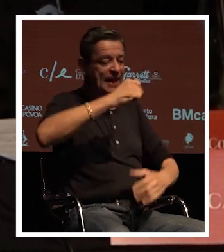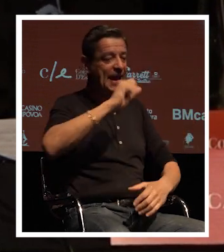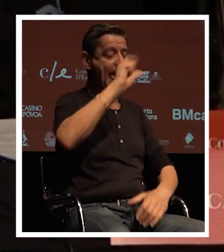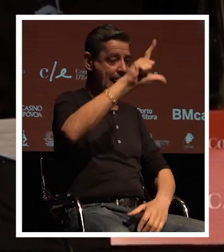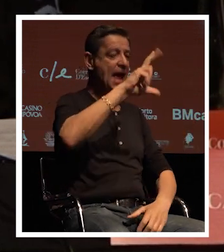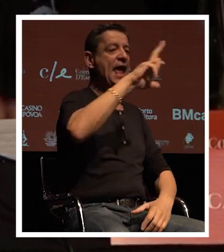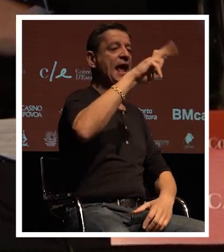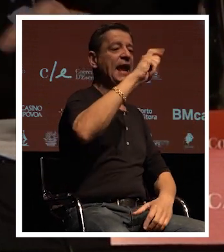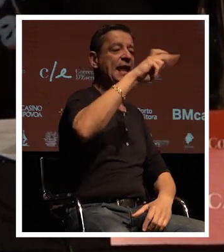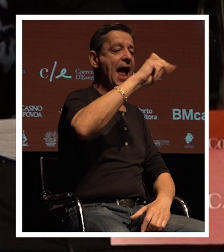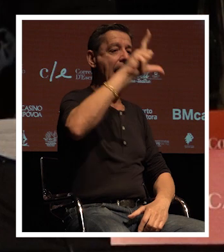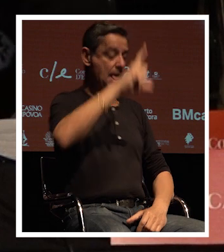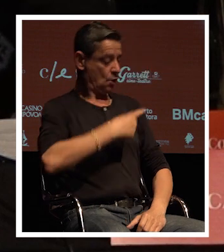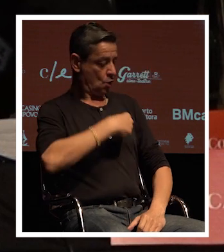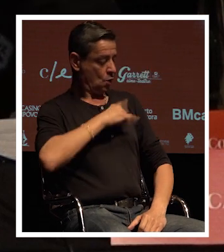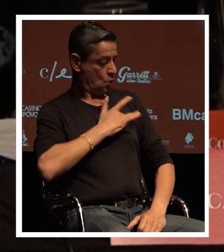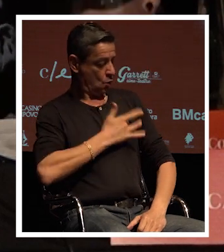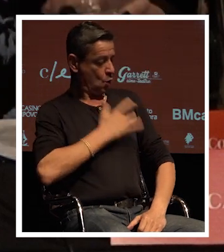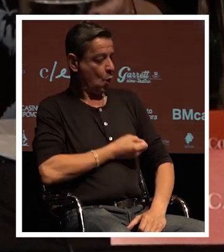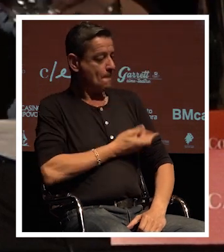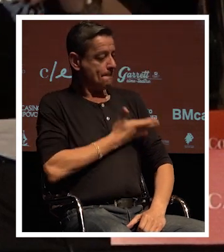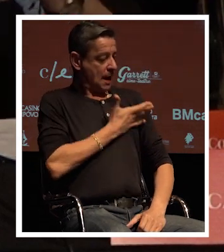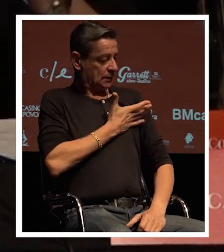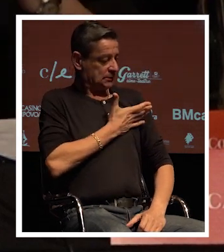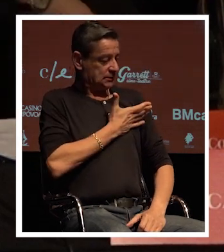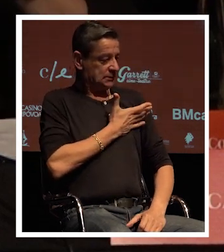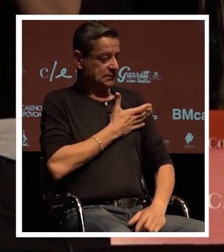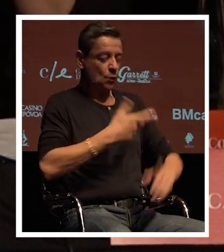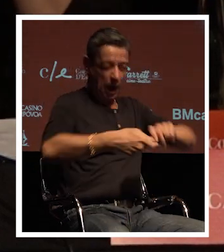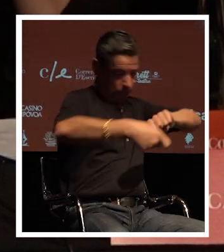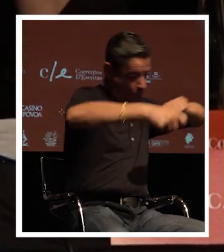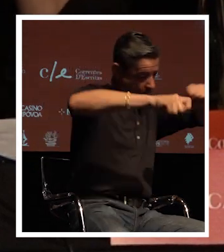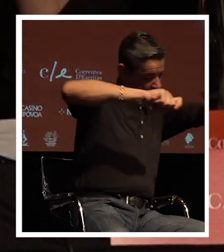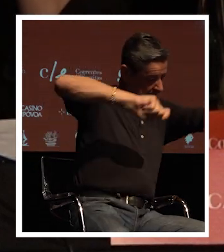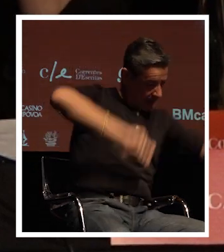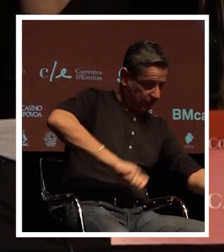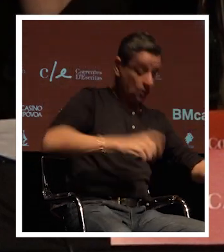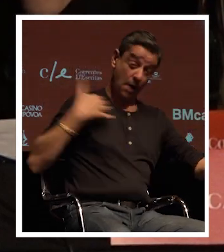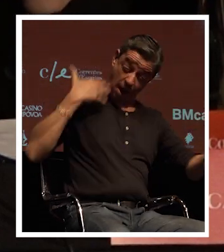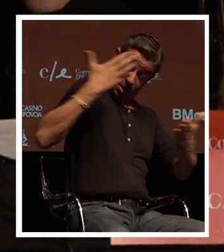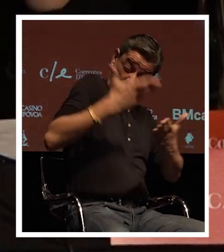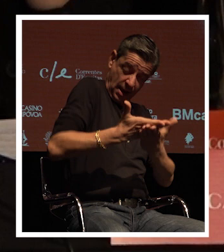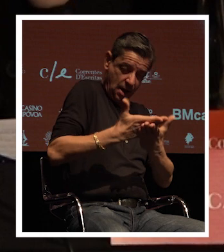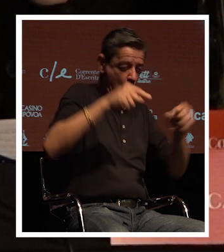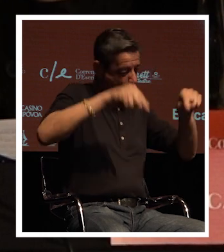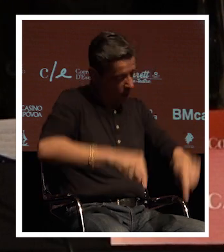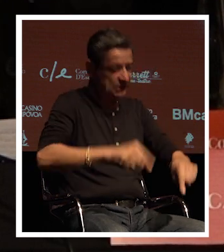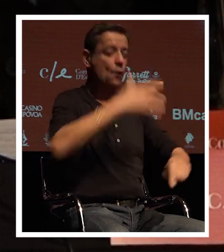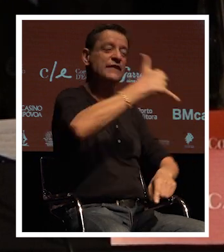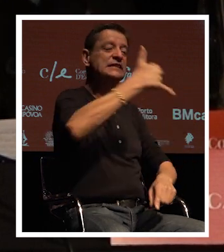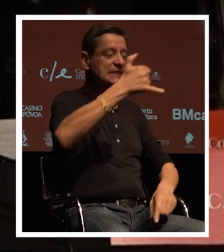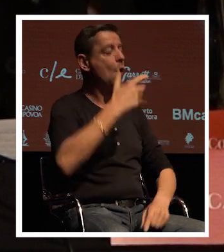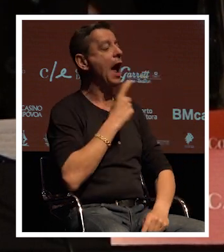a abrir um dos seus romances chama-lhe rasgão e essa é a melhor palavra que contrei até hoje para definir o 25 de